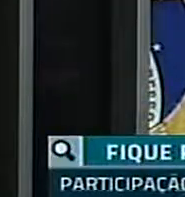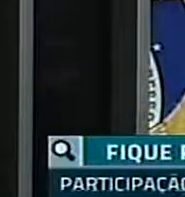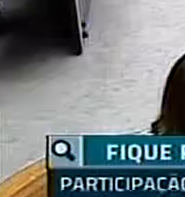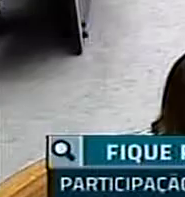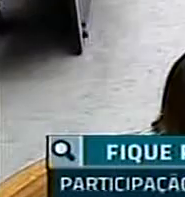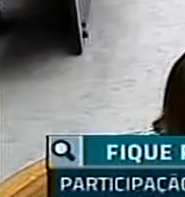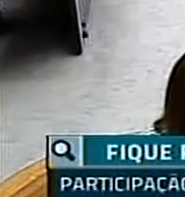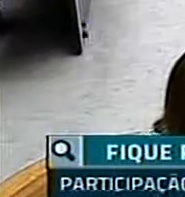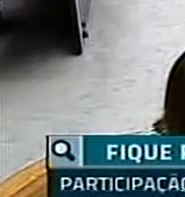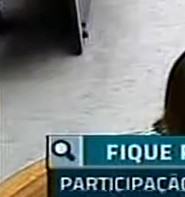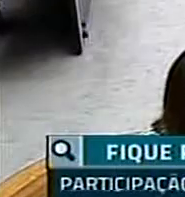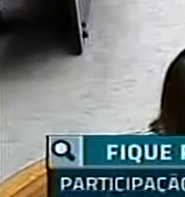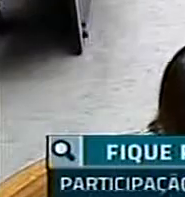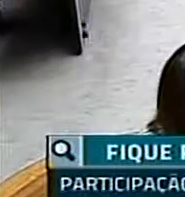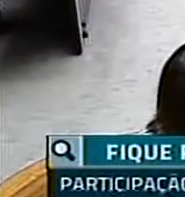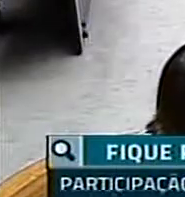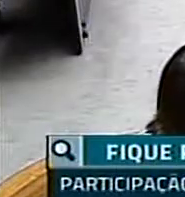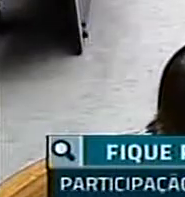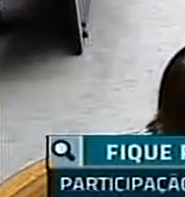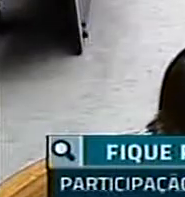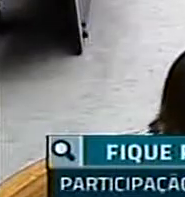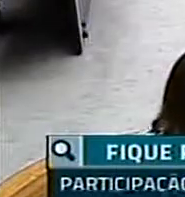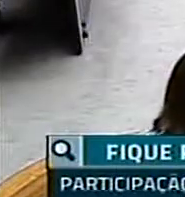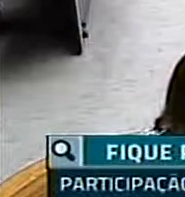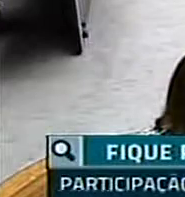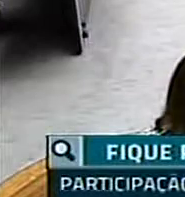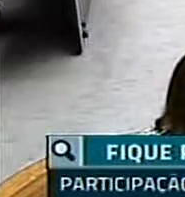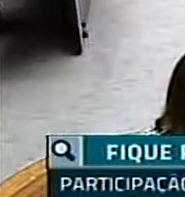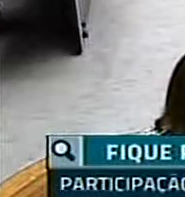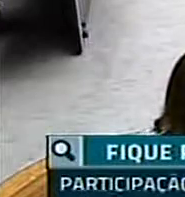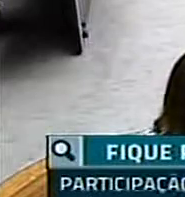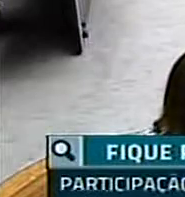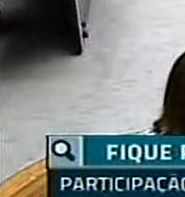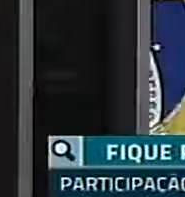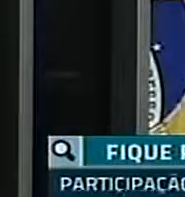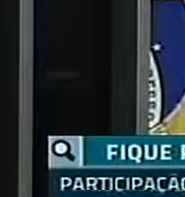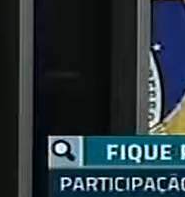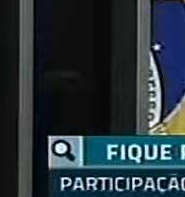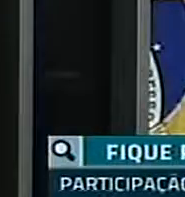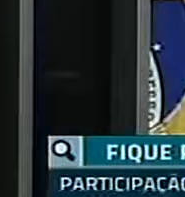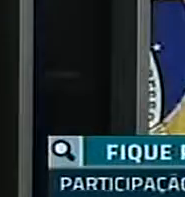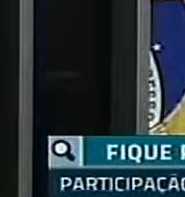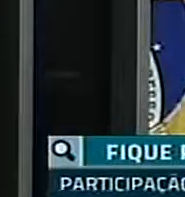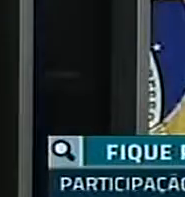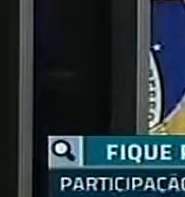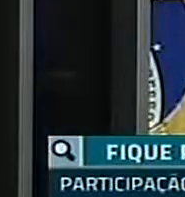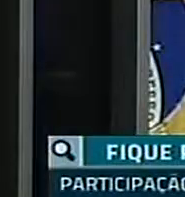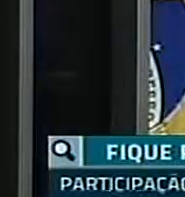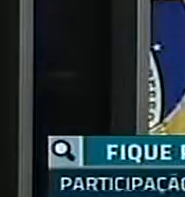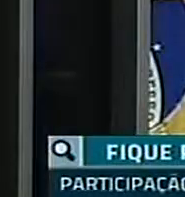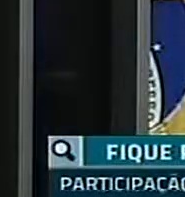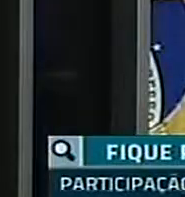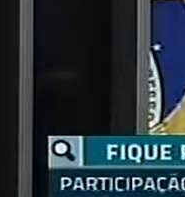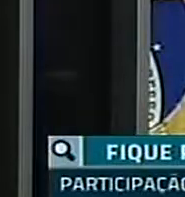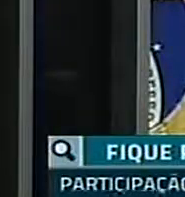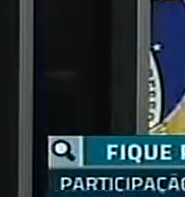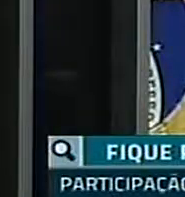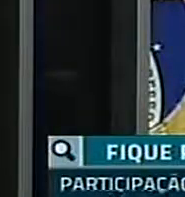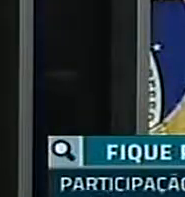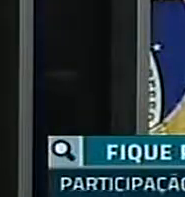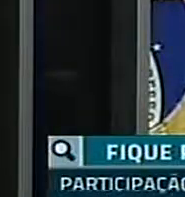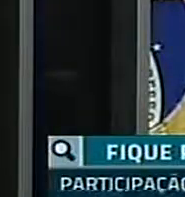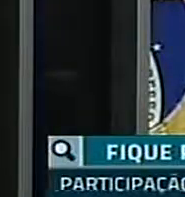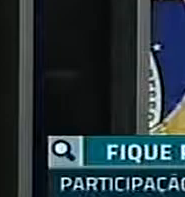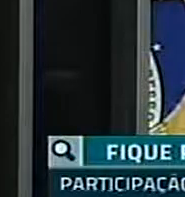tenho de memória, garantindo apenas que o critério da paridade seja respeitado, porque essa é uma luta da sociedade civil, que todos os